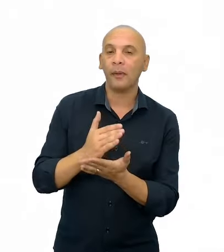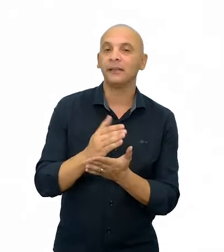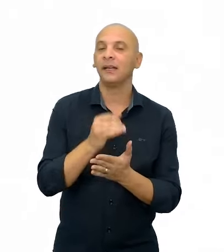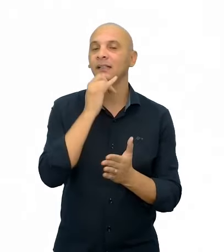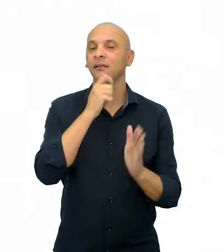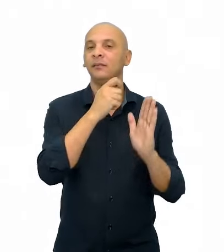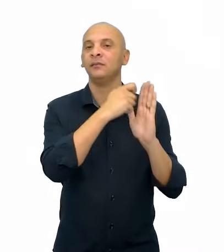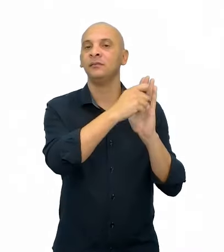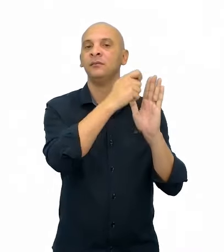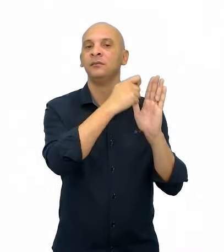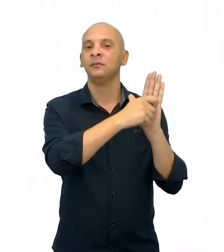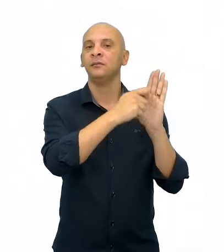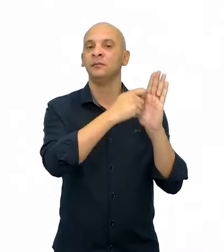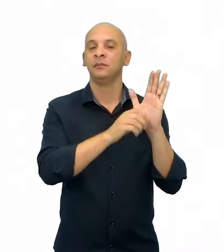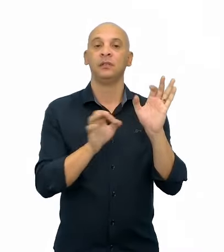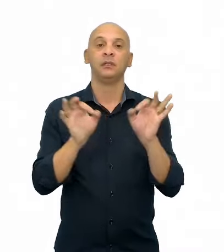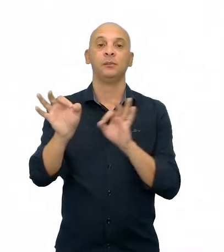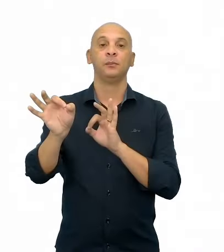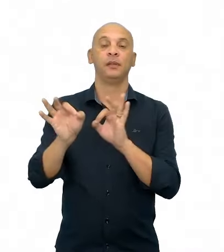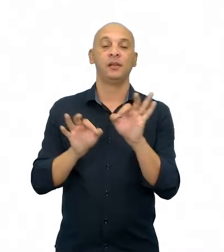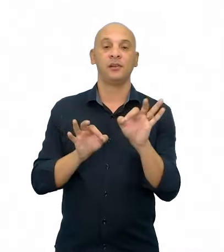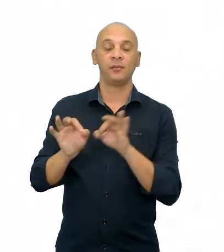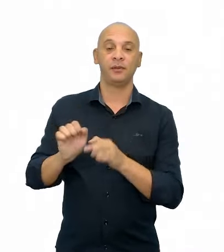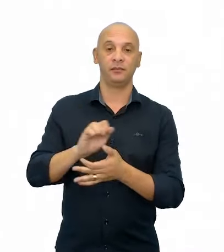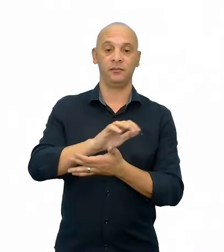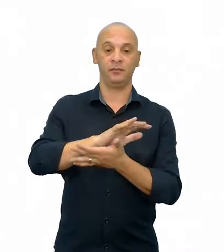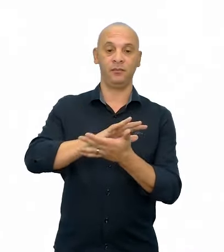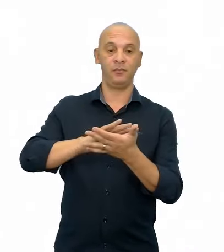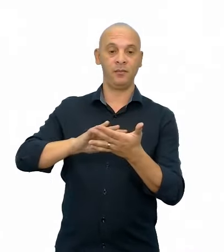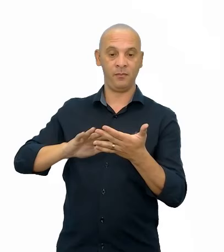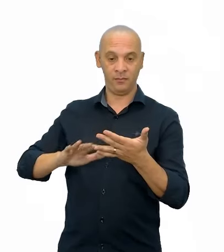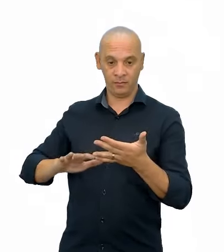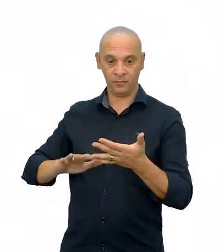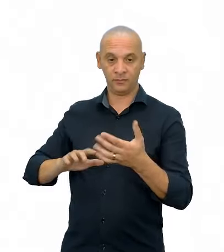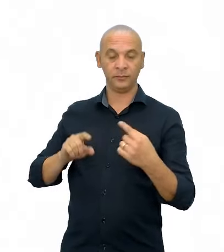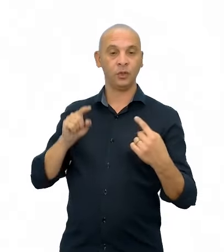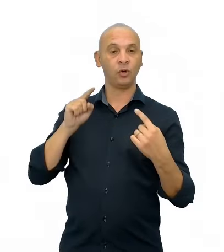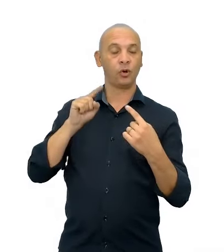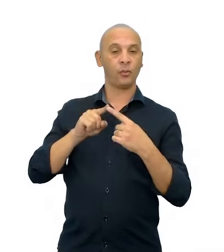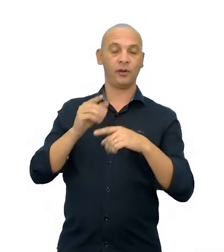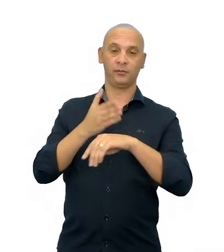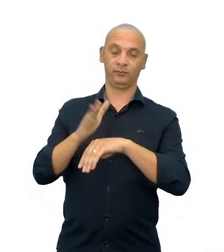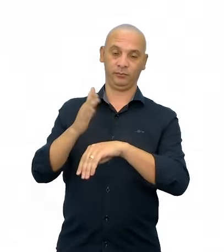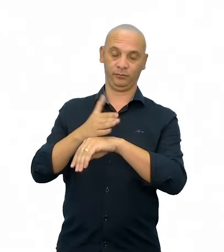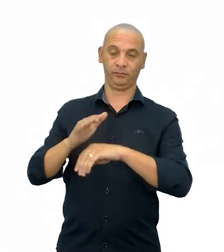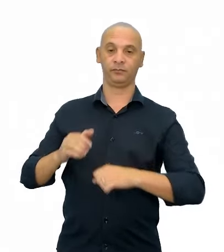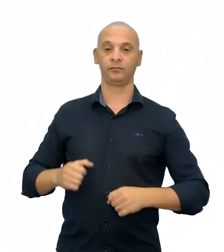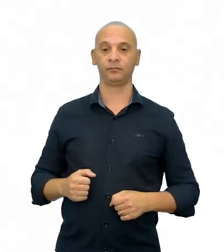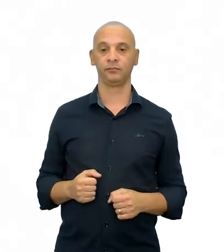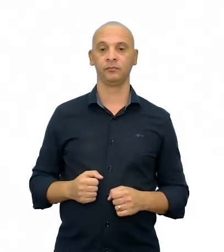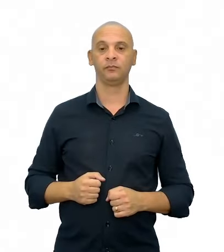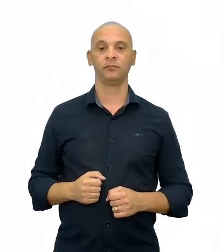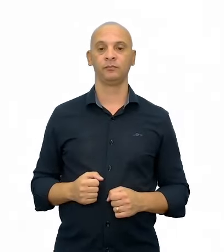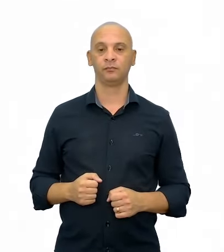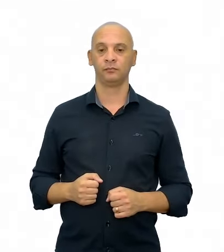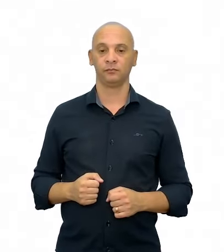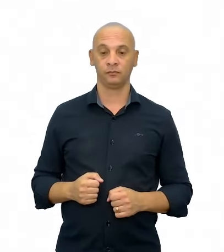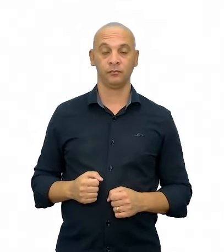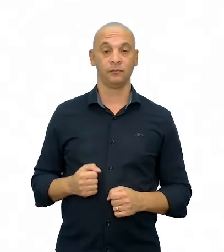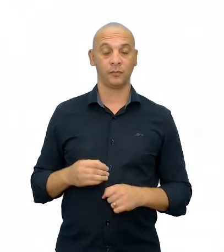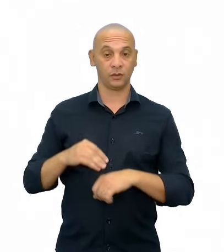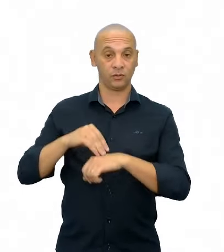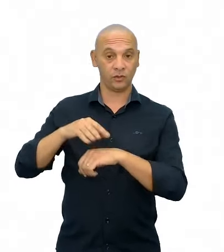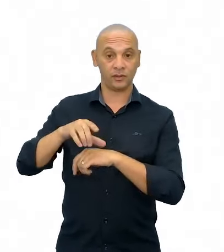do planejamento do desenvolvimento da sequência de atividade, conforme sugerido nesta formação. E